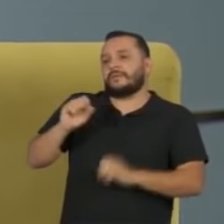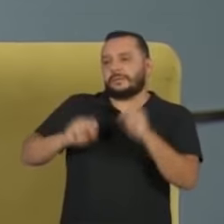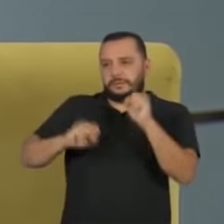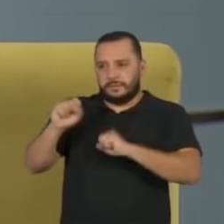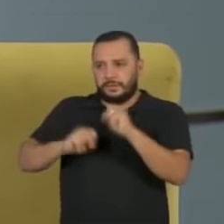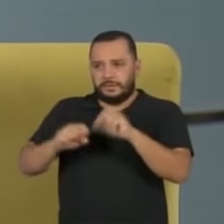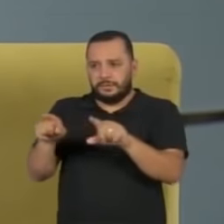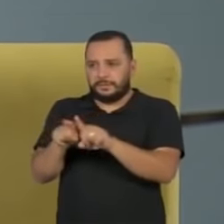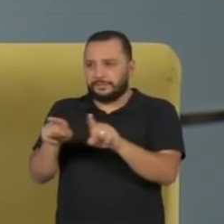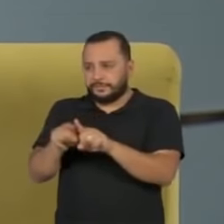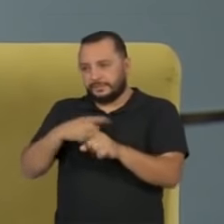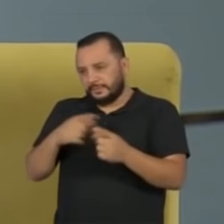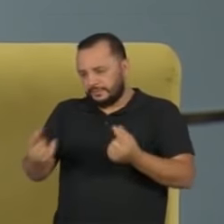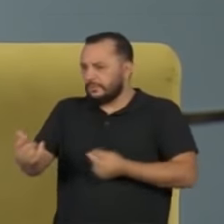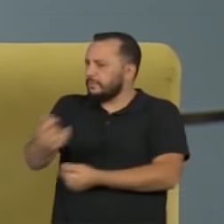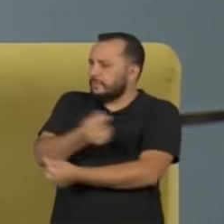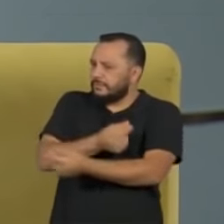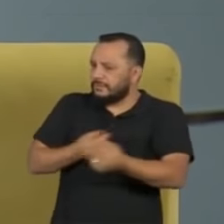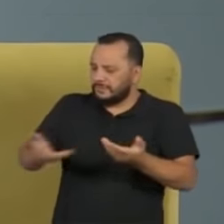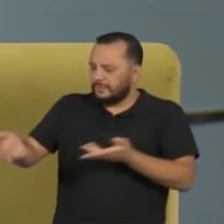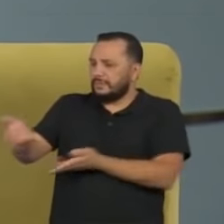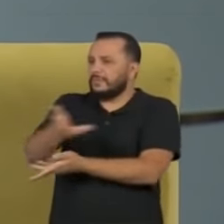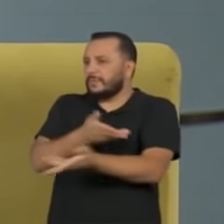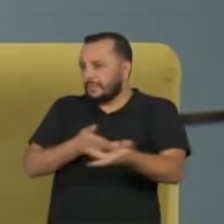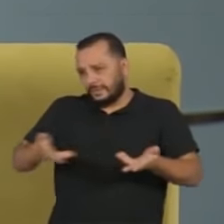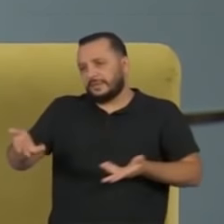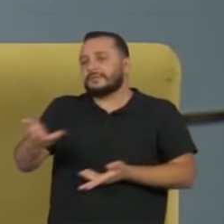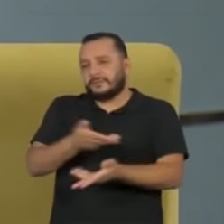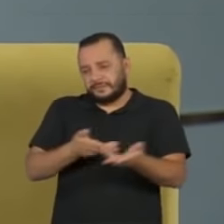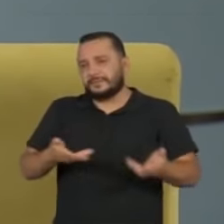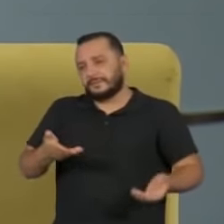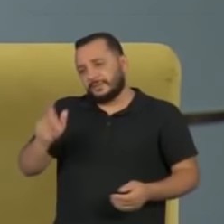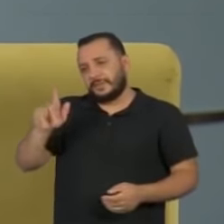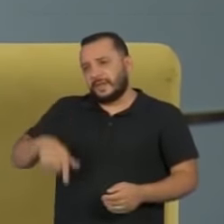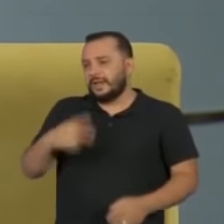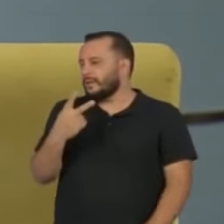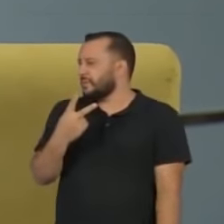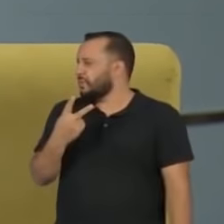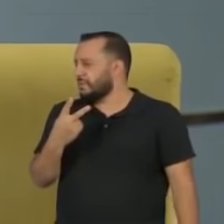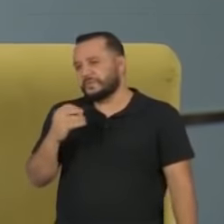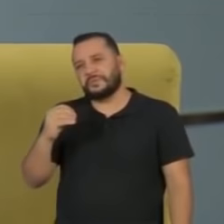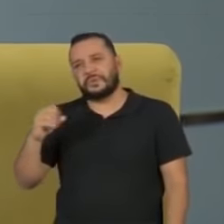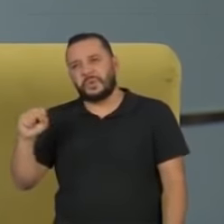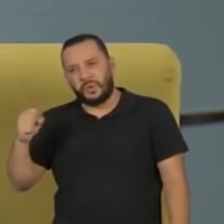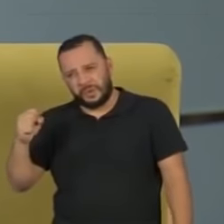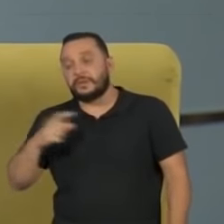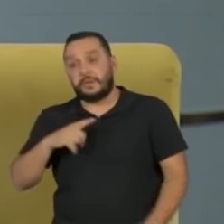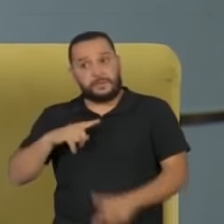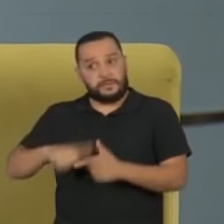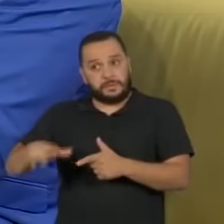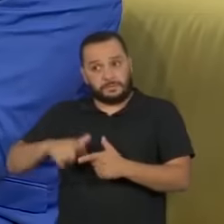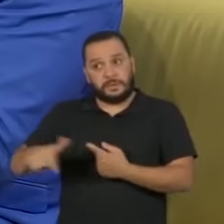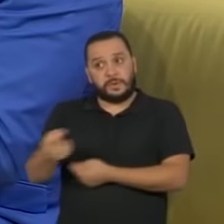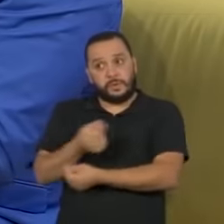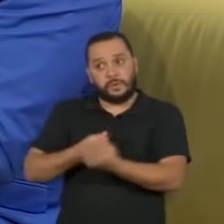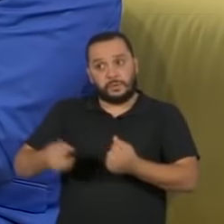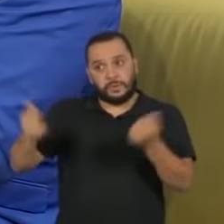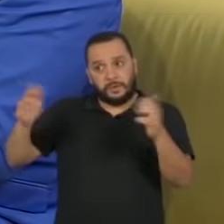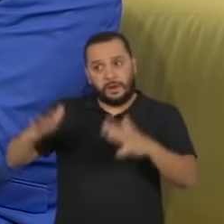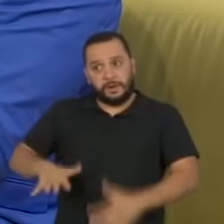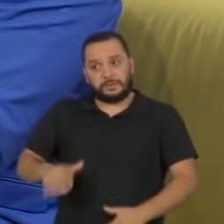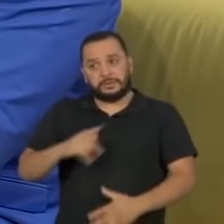economia circular, essa economia compartilhada, que é o mundo. Em 2008 teve uma grande crise econômica, muito